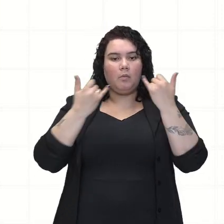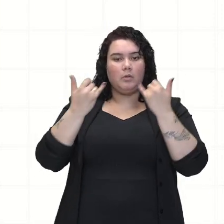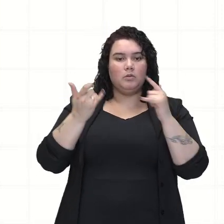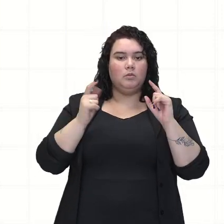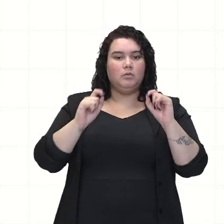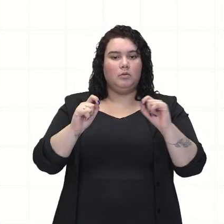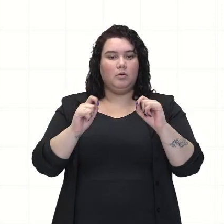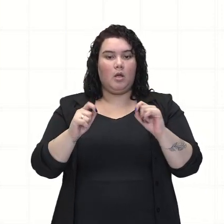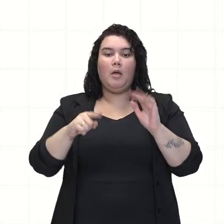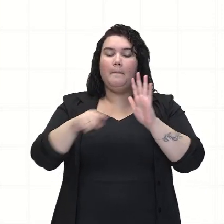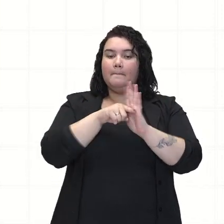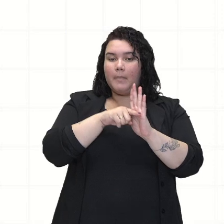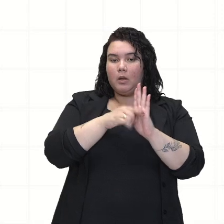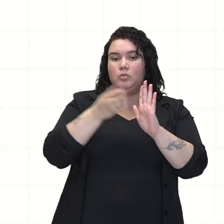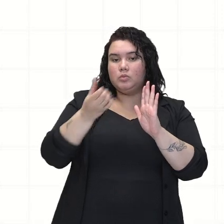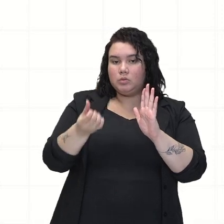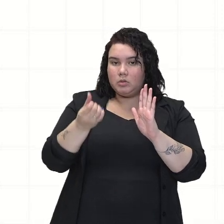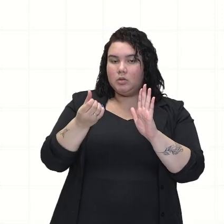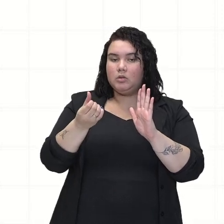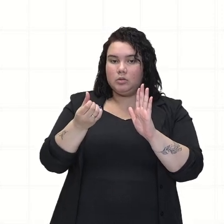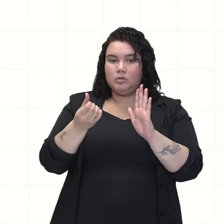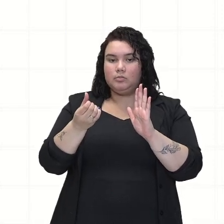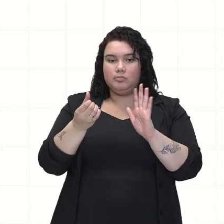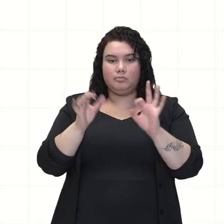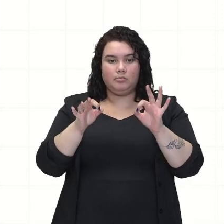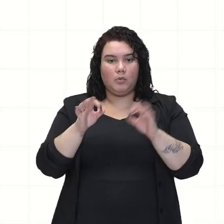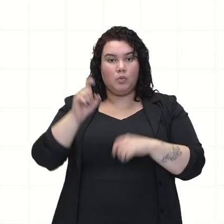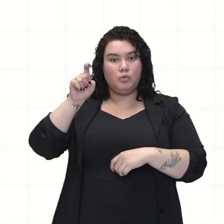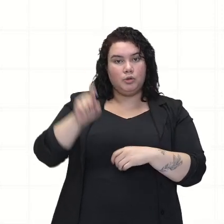no -6, ó, do X.